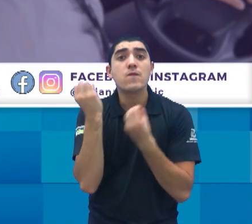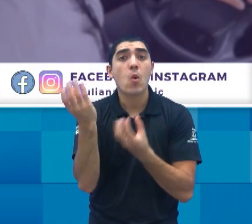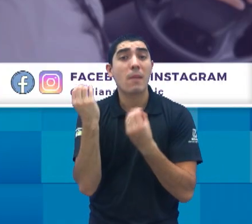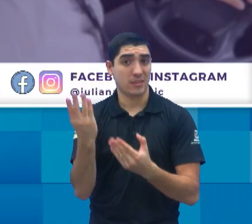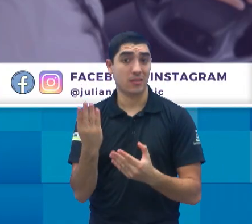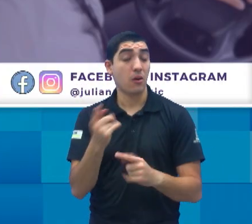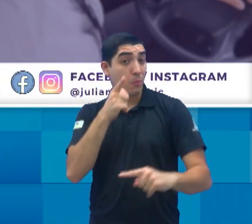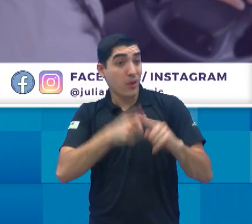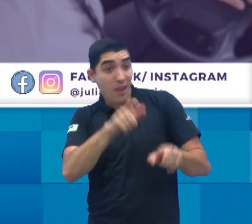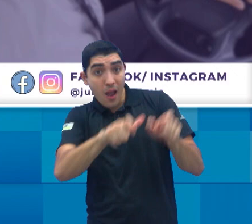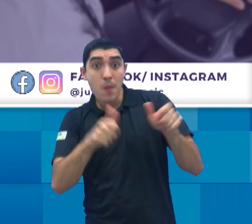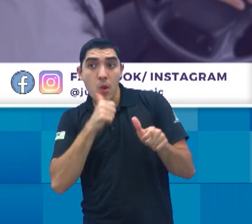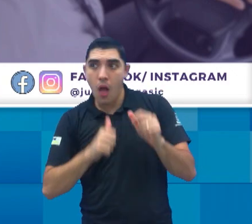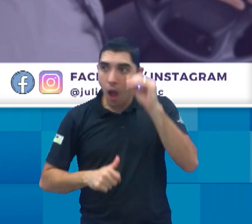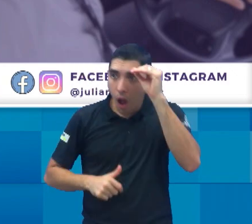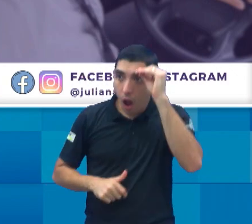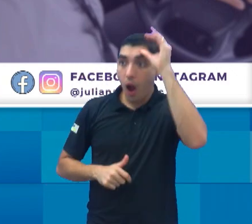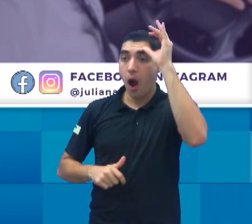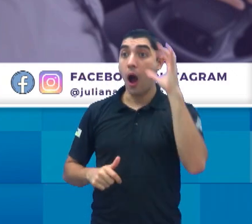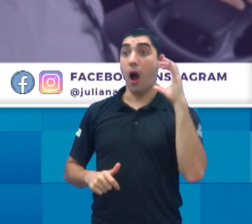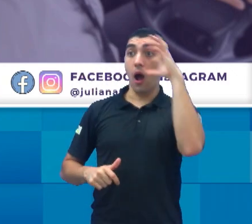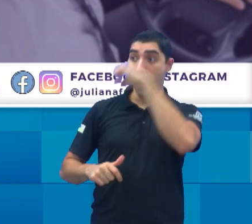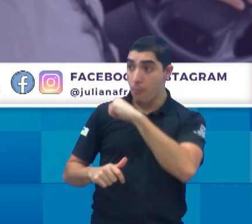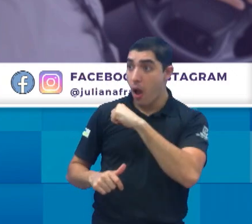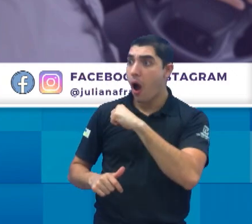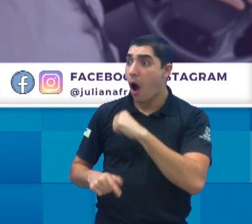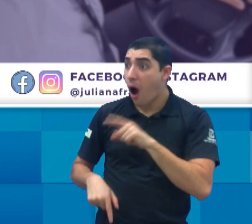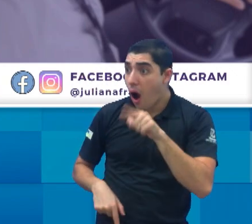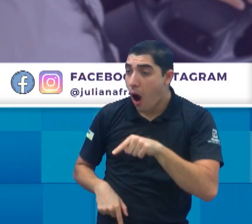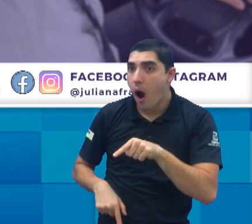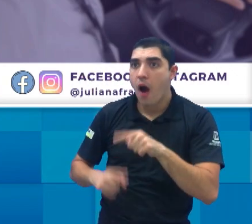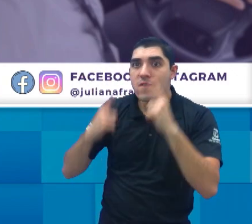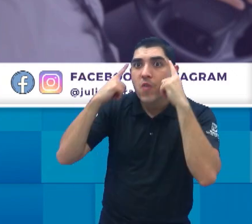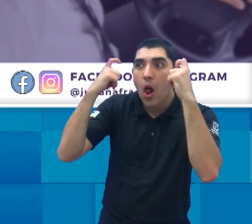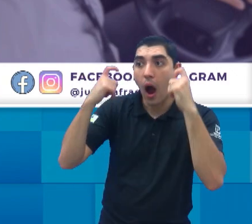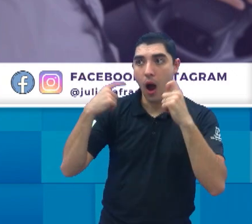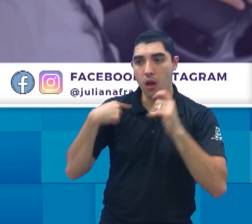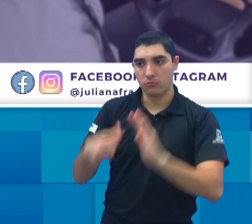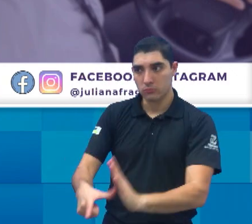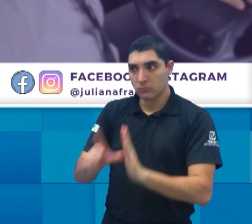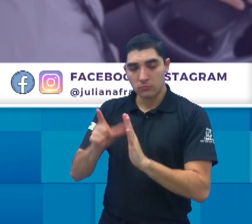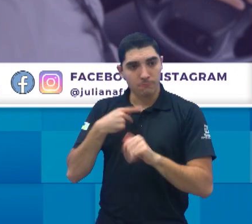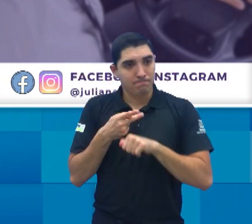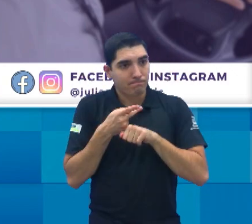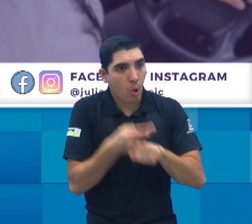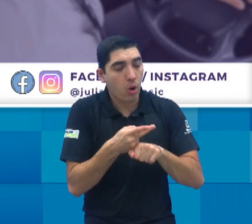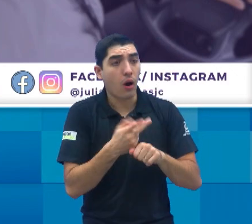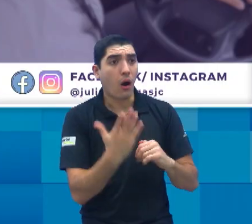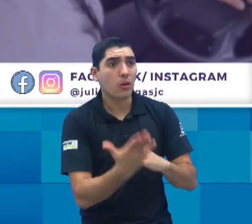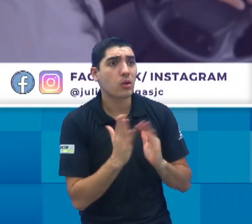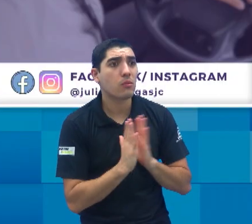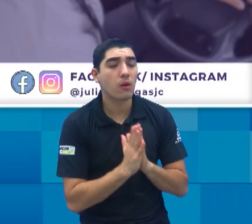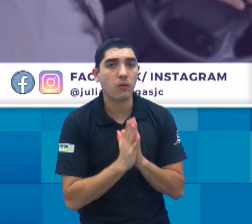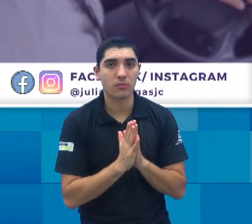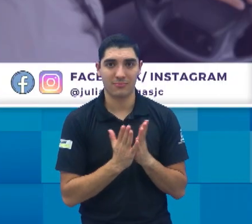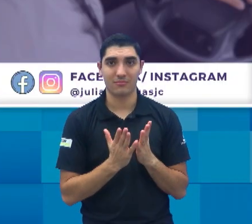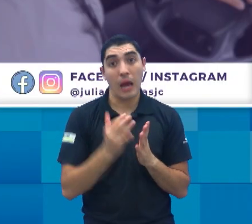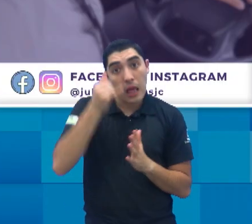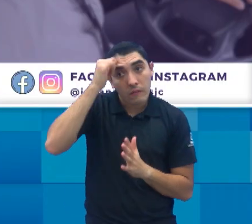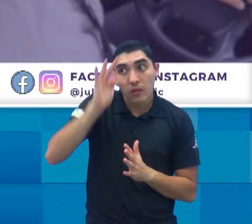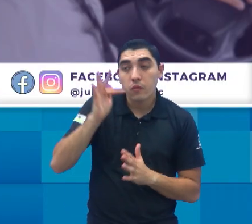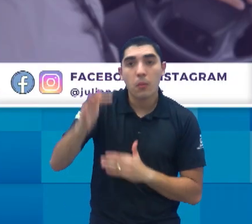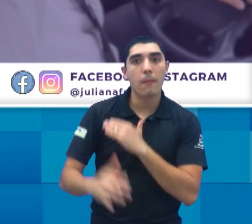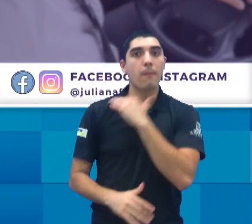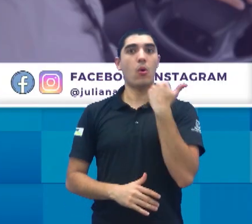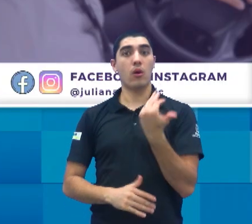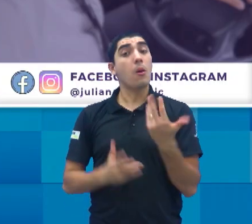têm informação, elas procuram ajuda mais cedo. Elas não deixam chegar aos finalmente. E é por isso que a gente vai continuar